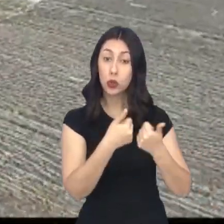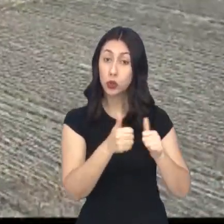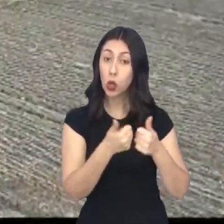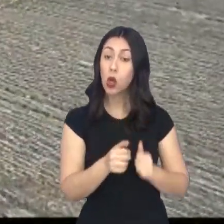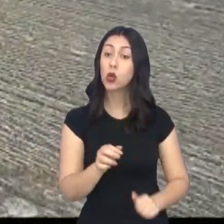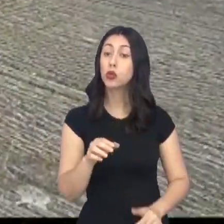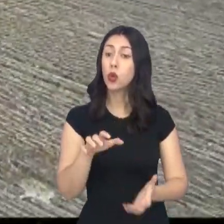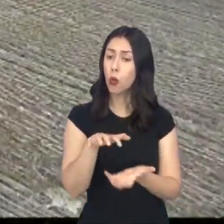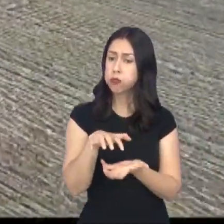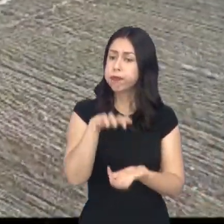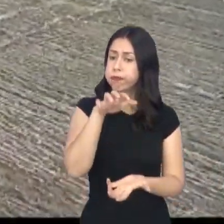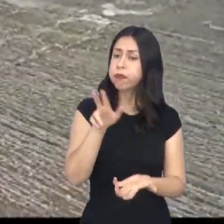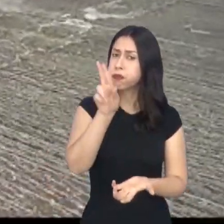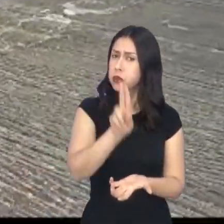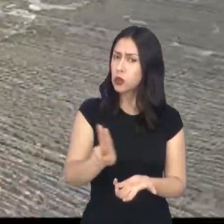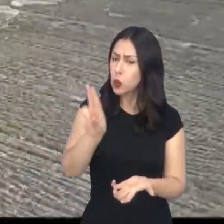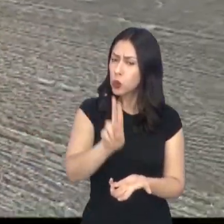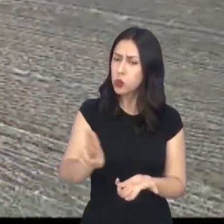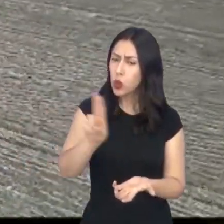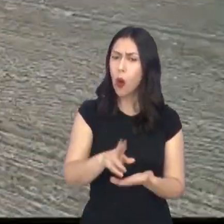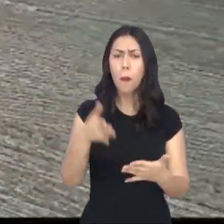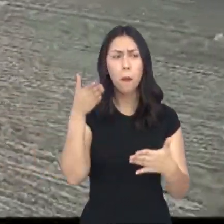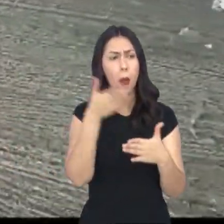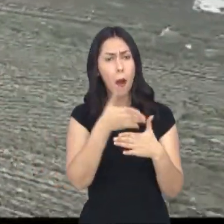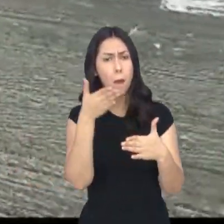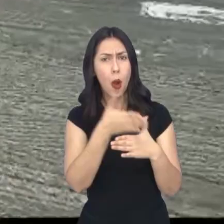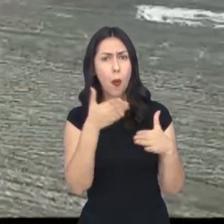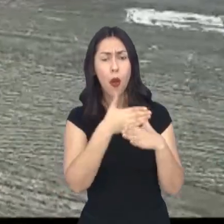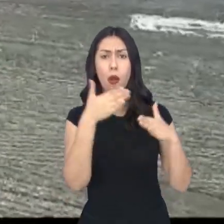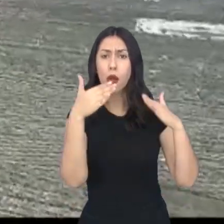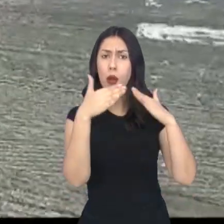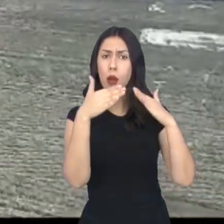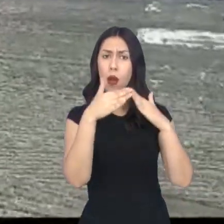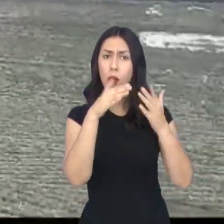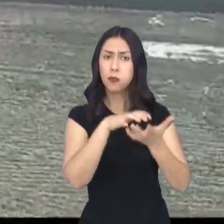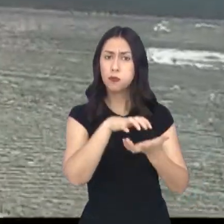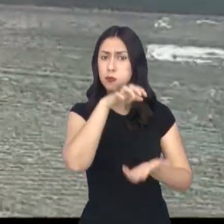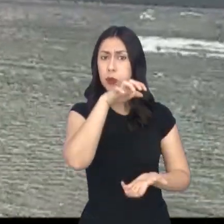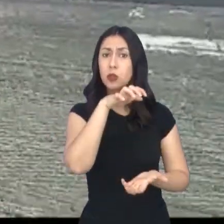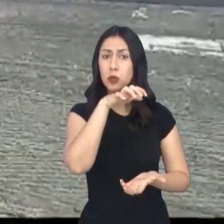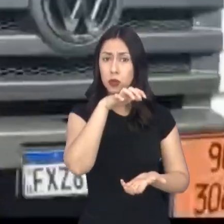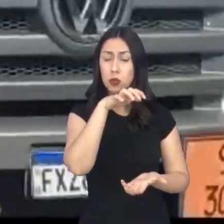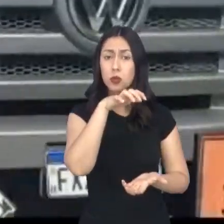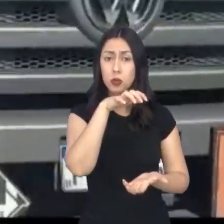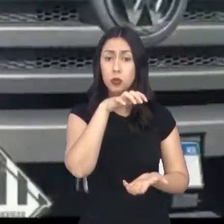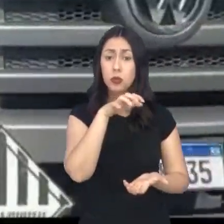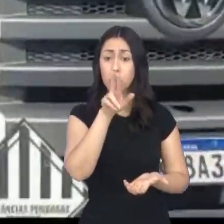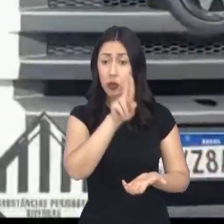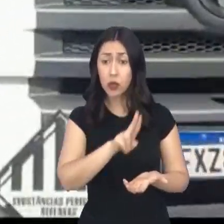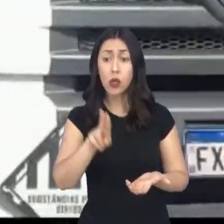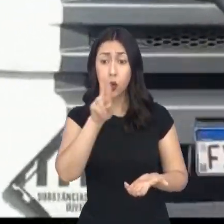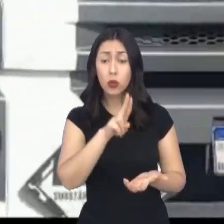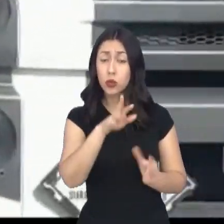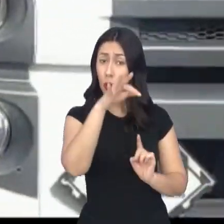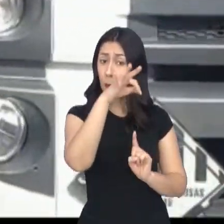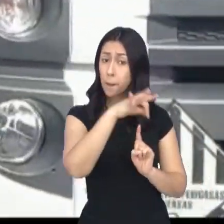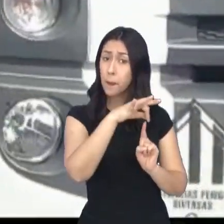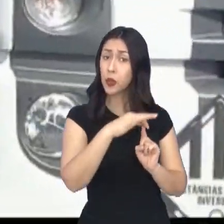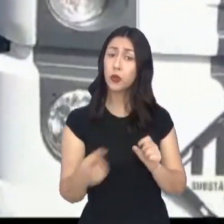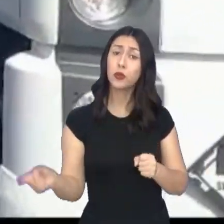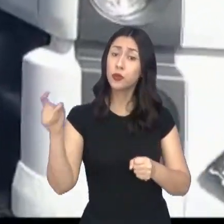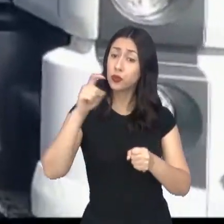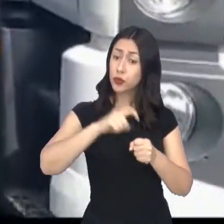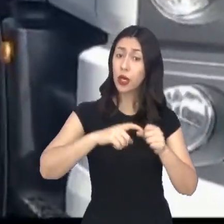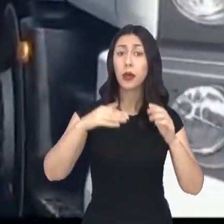pelos idosos que vêm aqui na casa do idoso. E eles utilizam desse ponto para voltar para suas